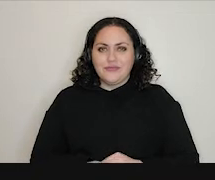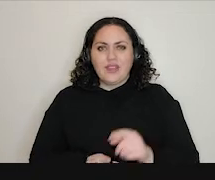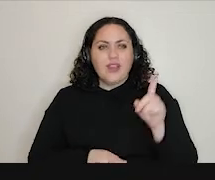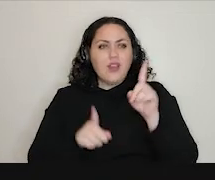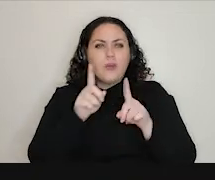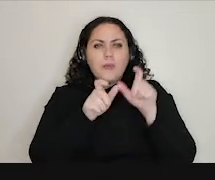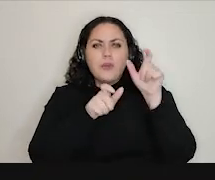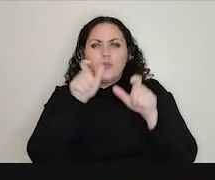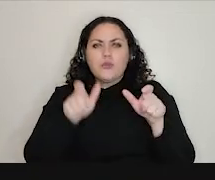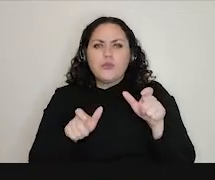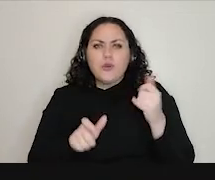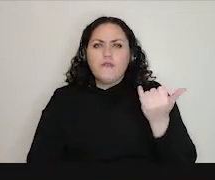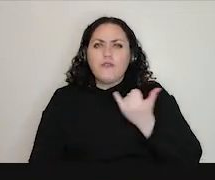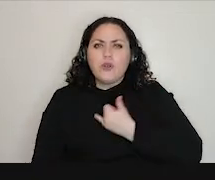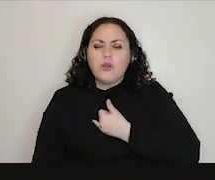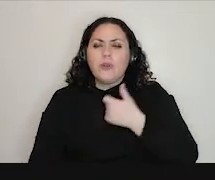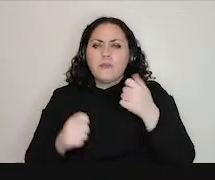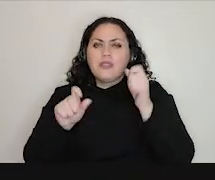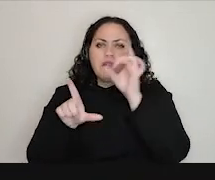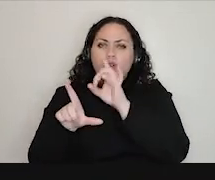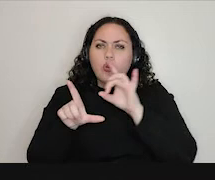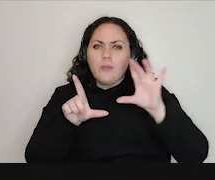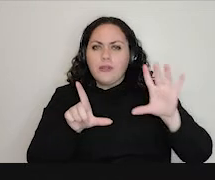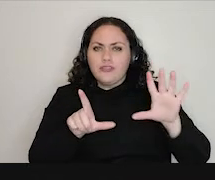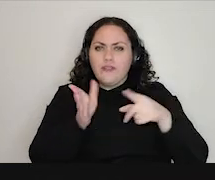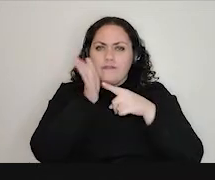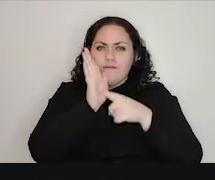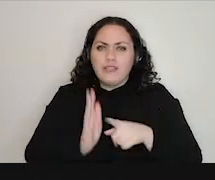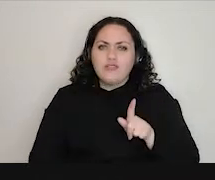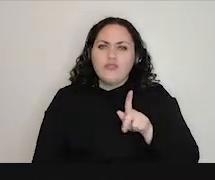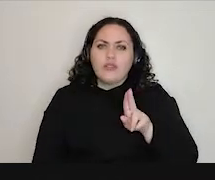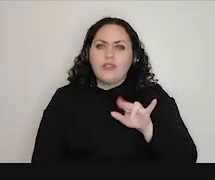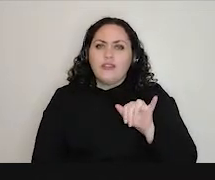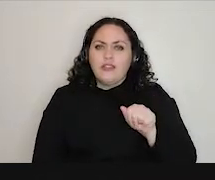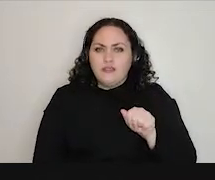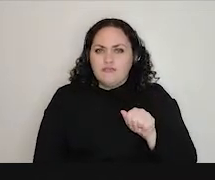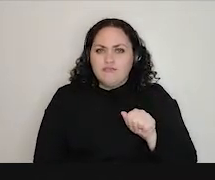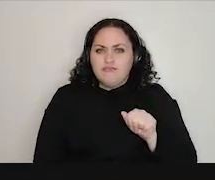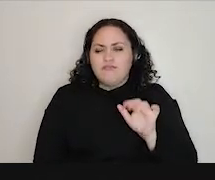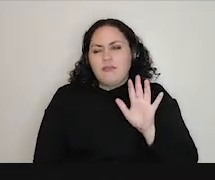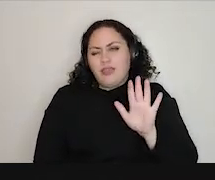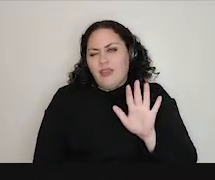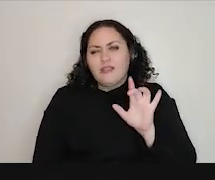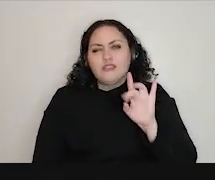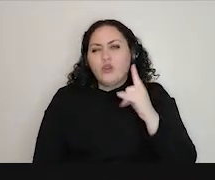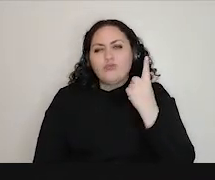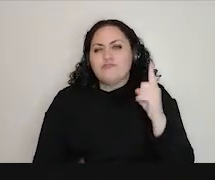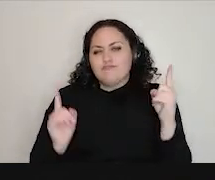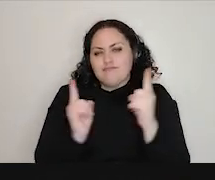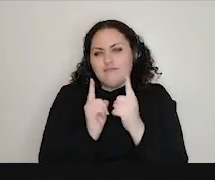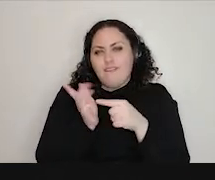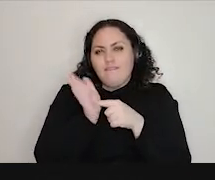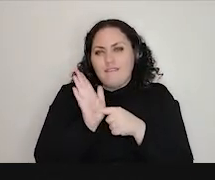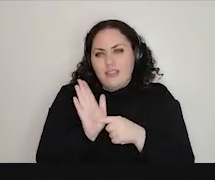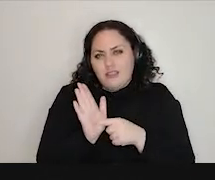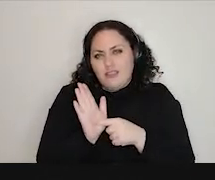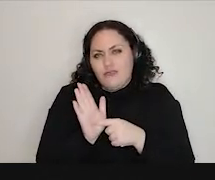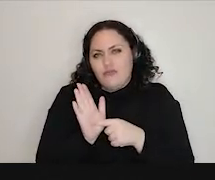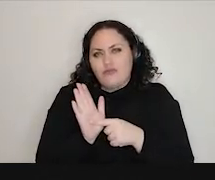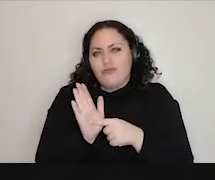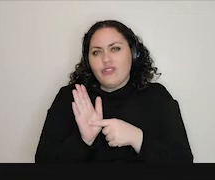Alguém colocou ali que tem que compartilhar o vídeo como guia. Bom, então... Mas como é um trailer e ele